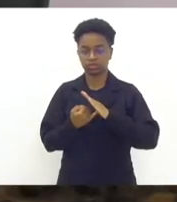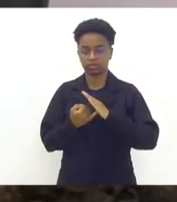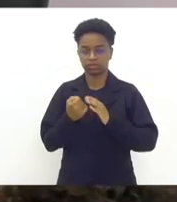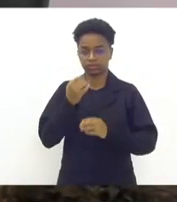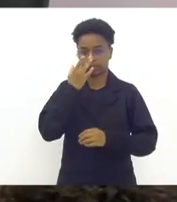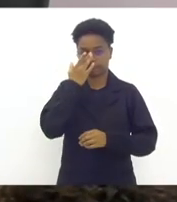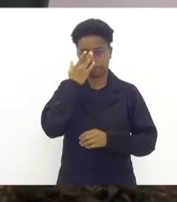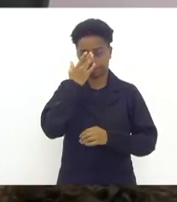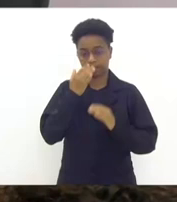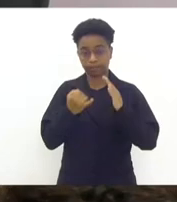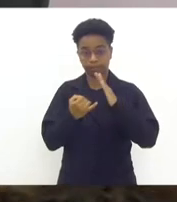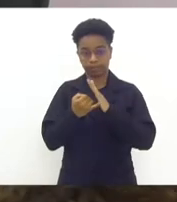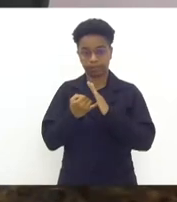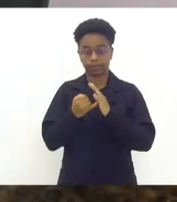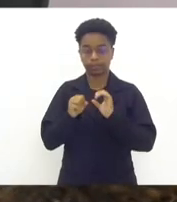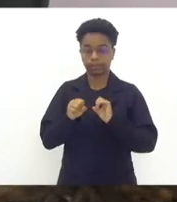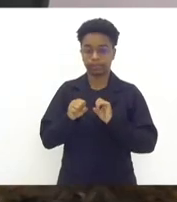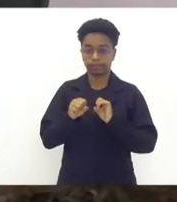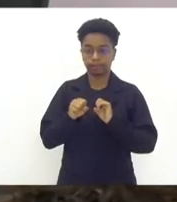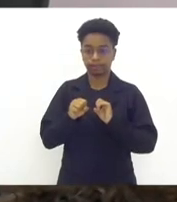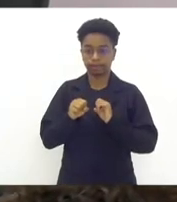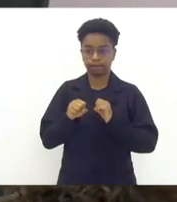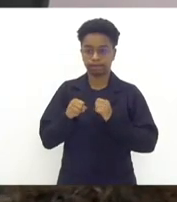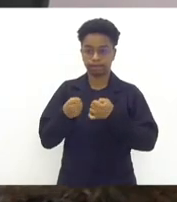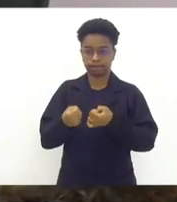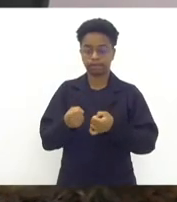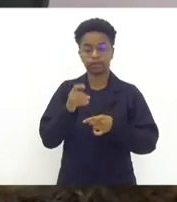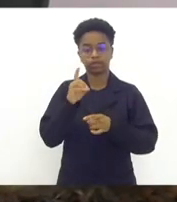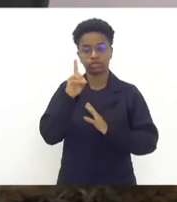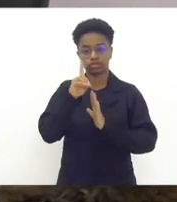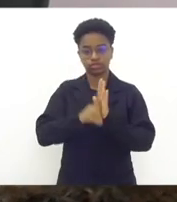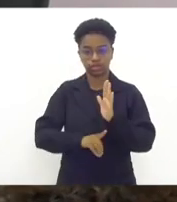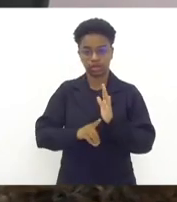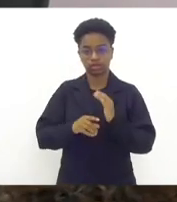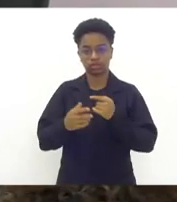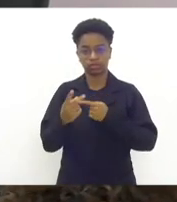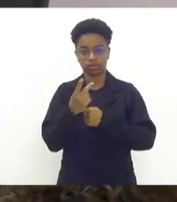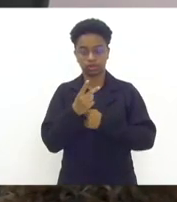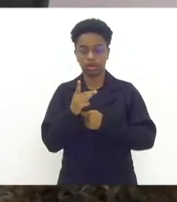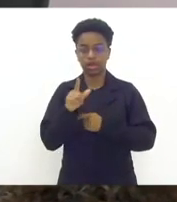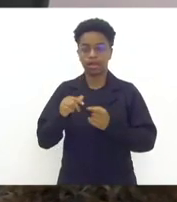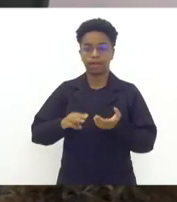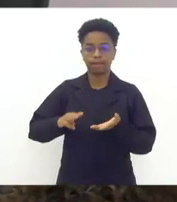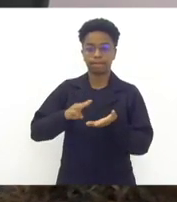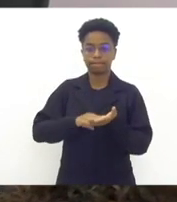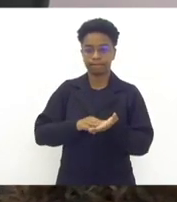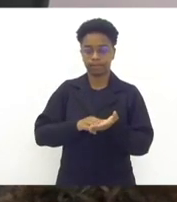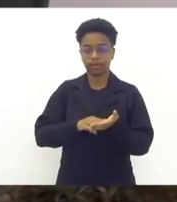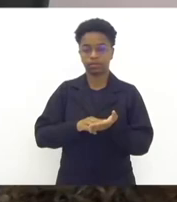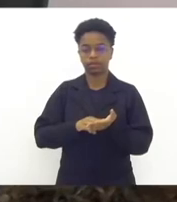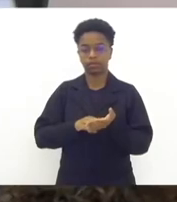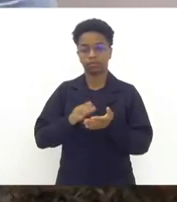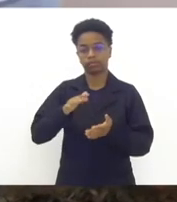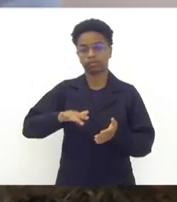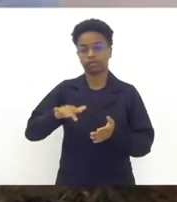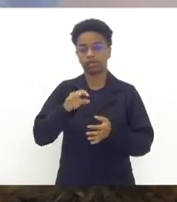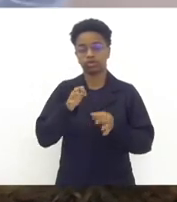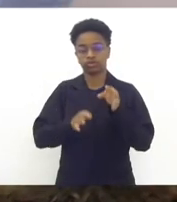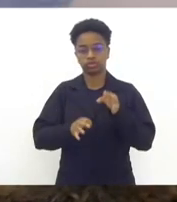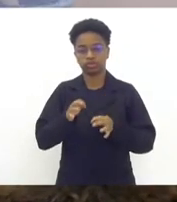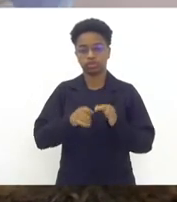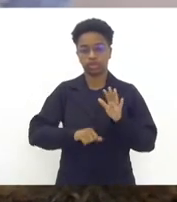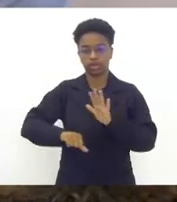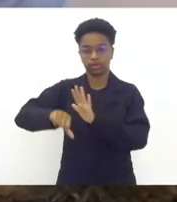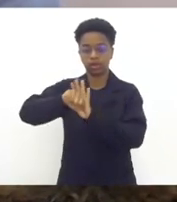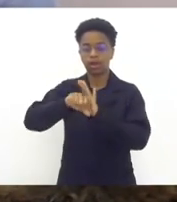um Instituto de Defesa do Direito à Defesa, que é membro da Rede de Justiça Criminal, que publicou também alguns estudos